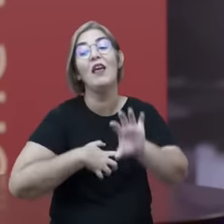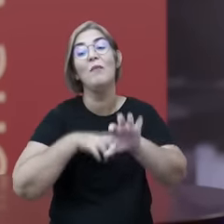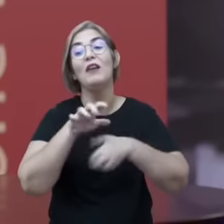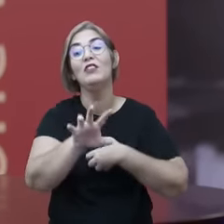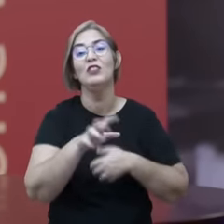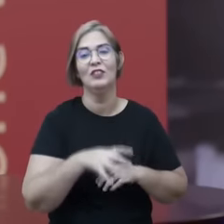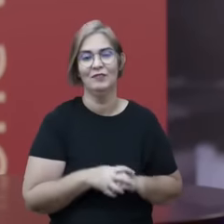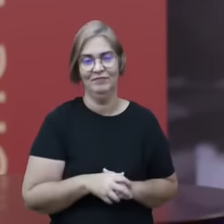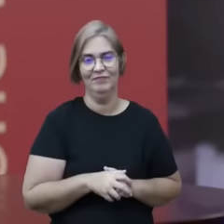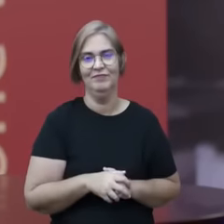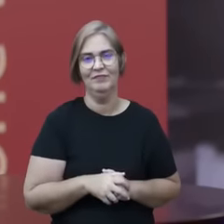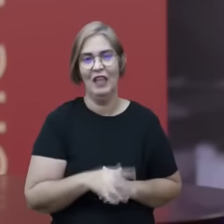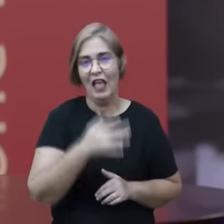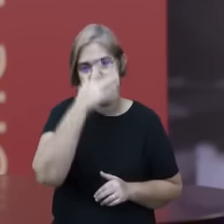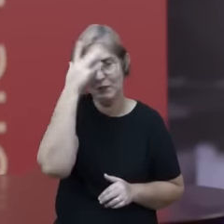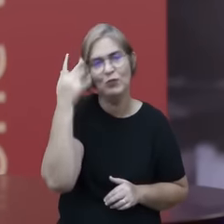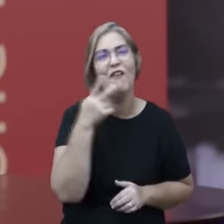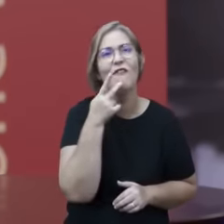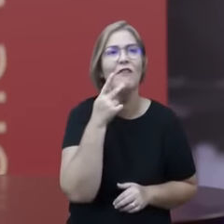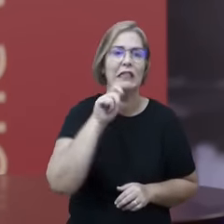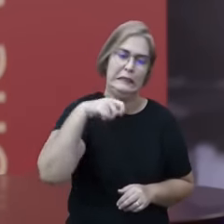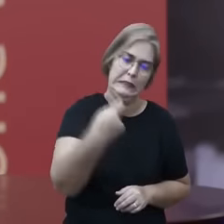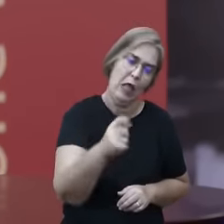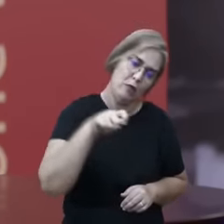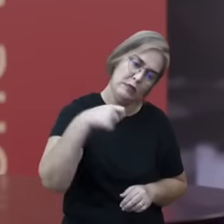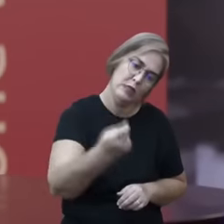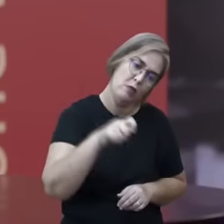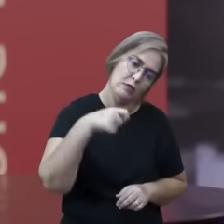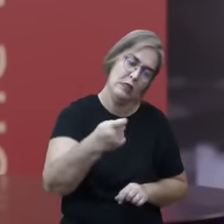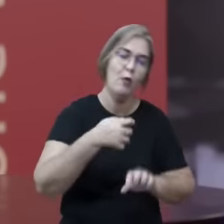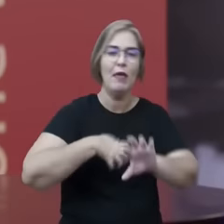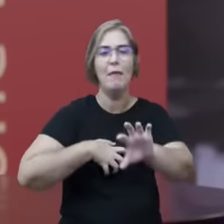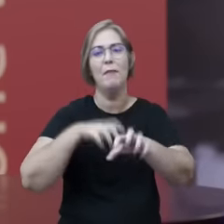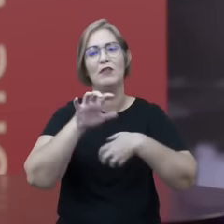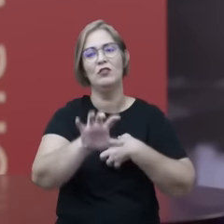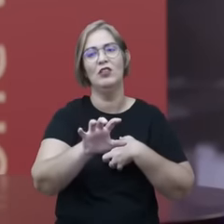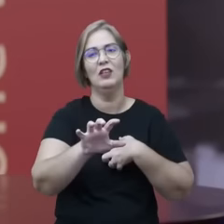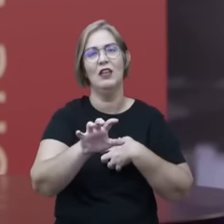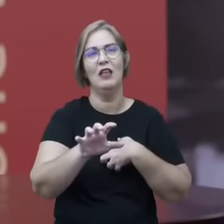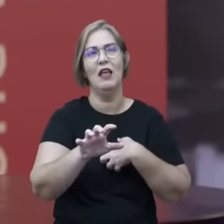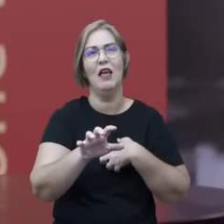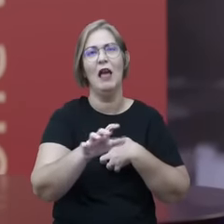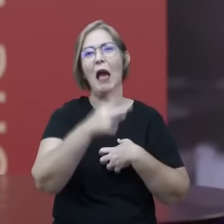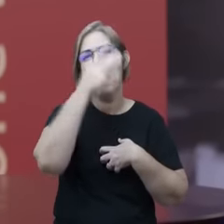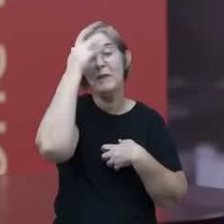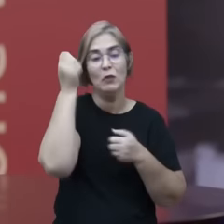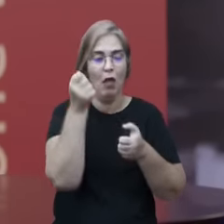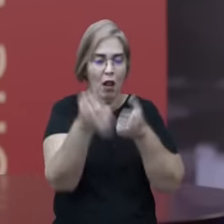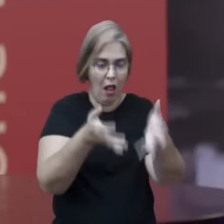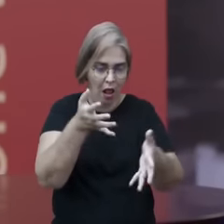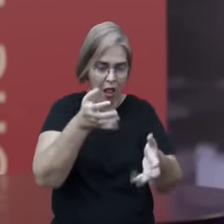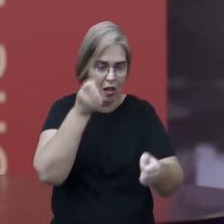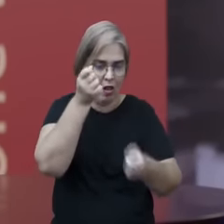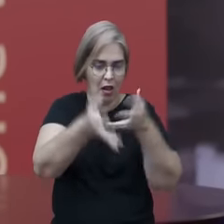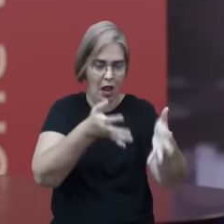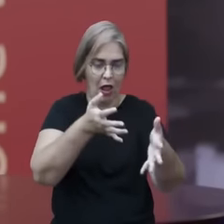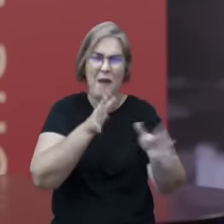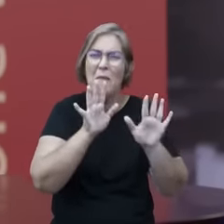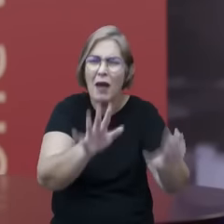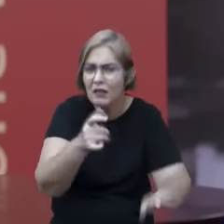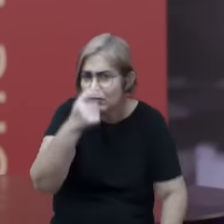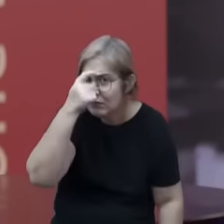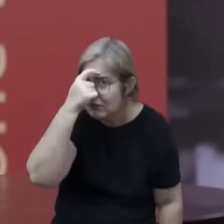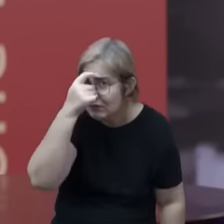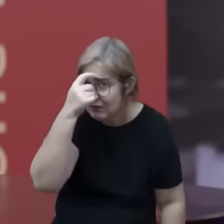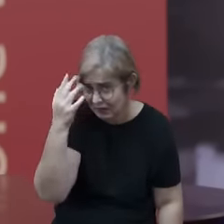palavra que de repente todo mundo começa a falar, mas como todas as palavras que todo mundo começa a falar, há uma grande incompreensão, né?